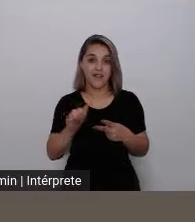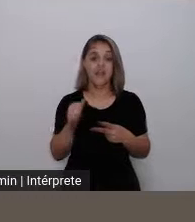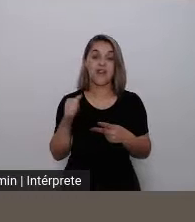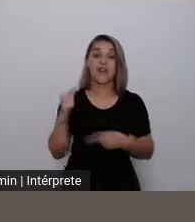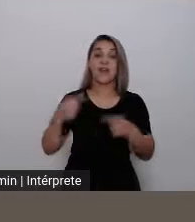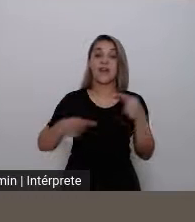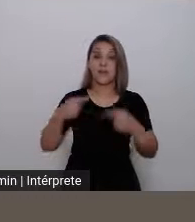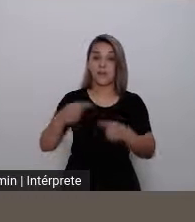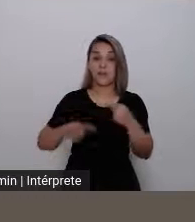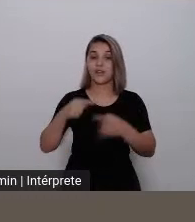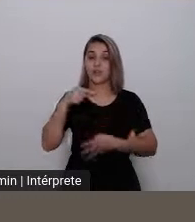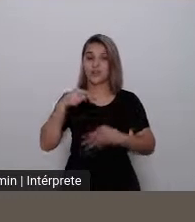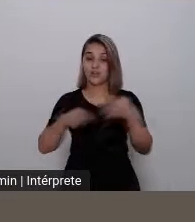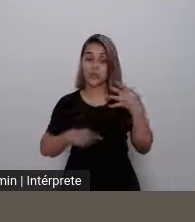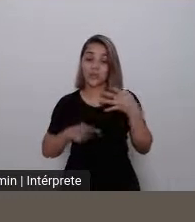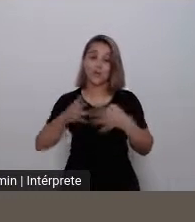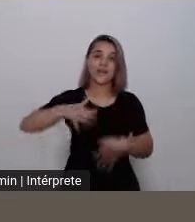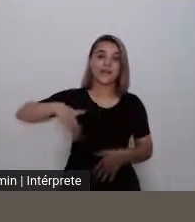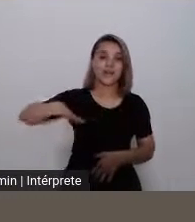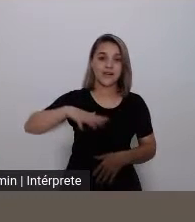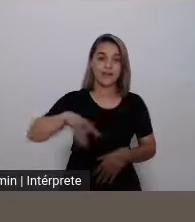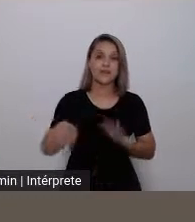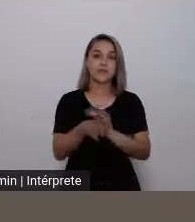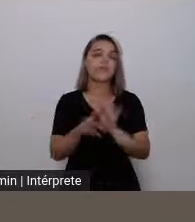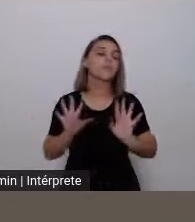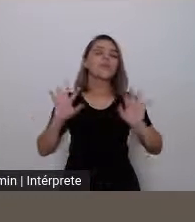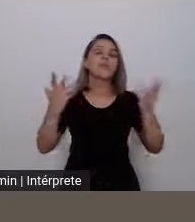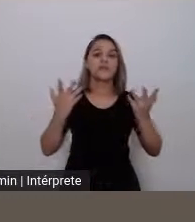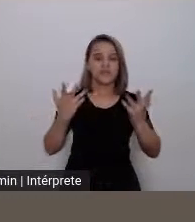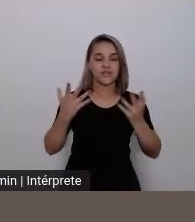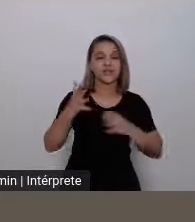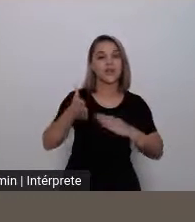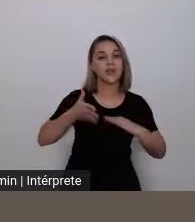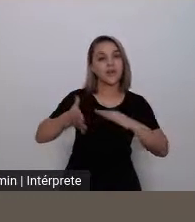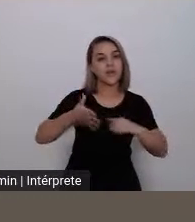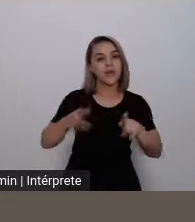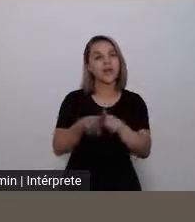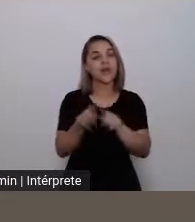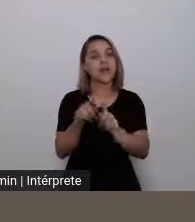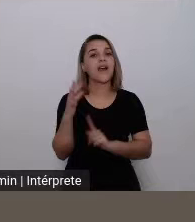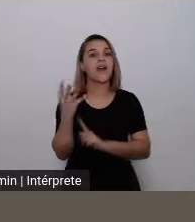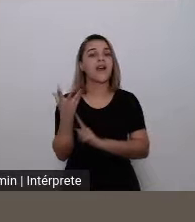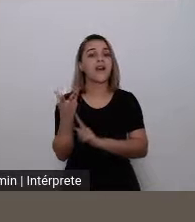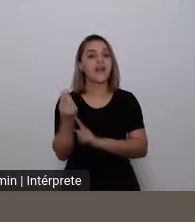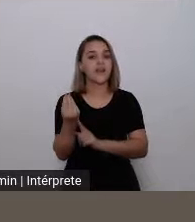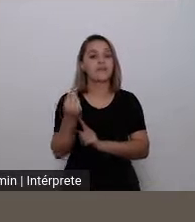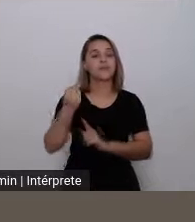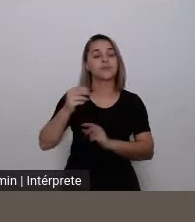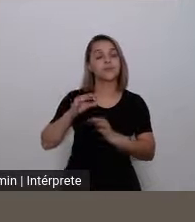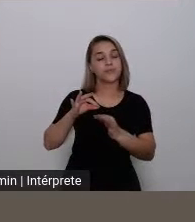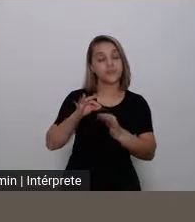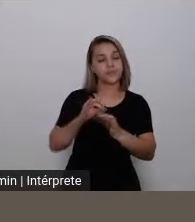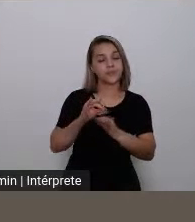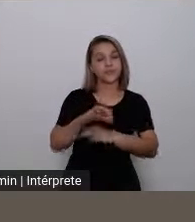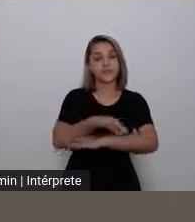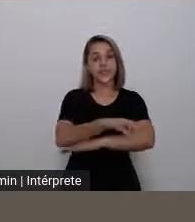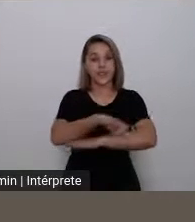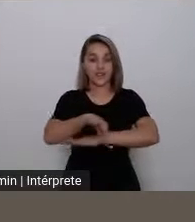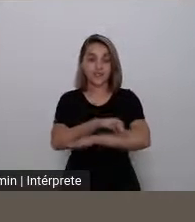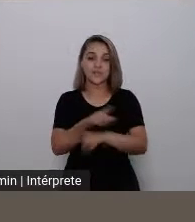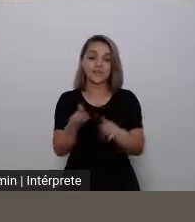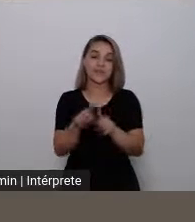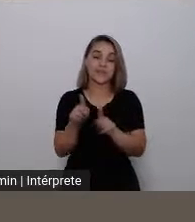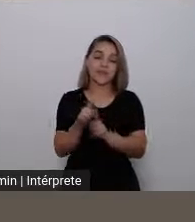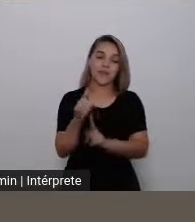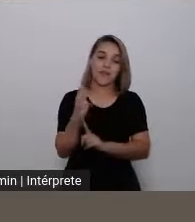representadas no evento modernista: arquitetura, artes plásticas, música e literatura, mas que hoje justamente tem um debate e